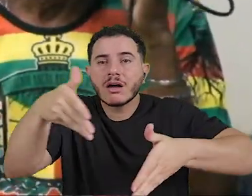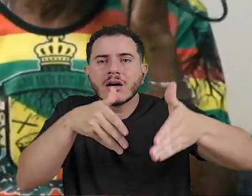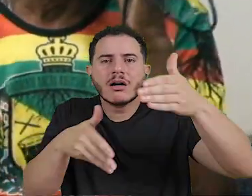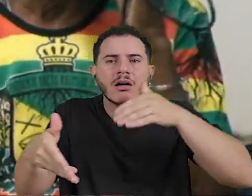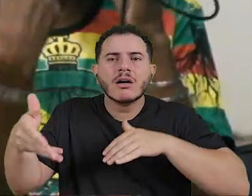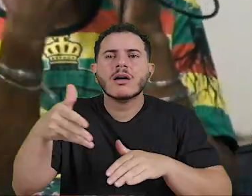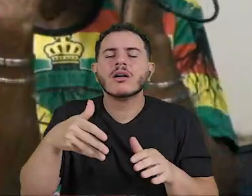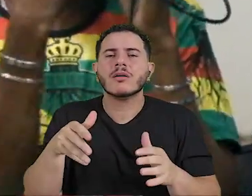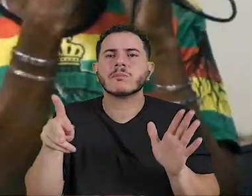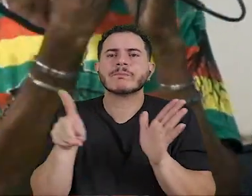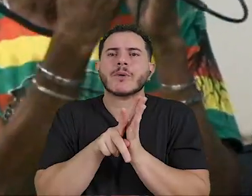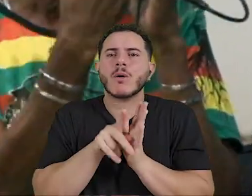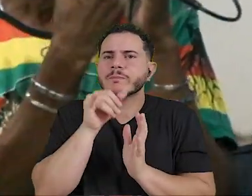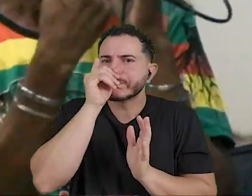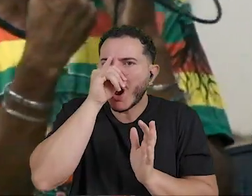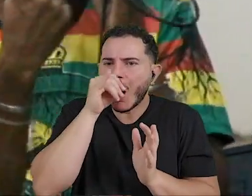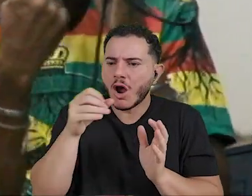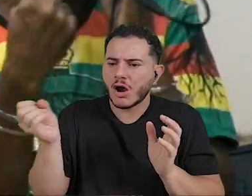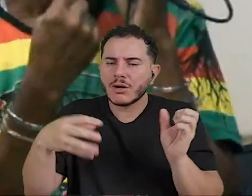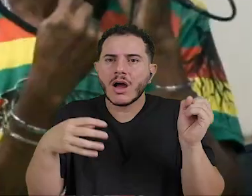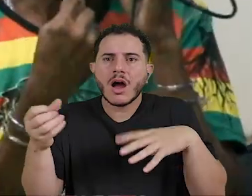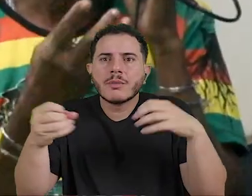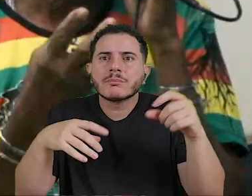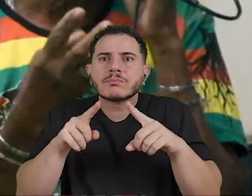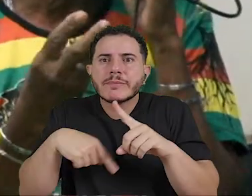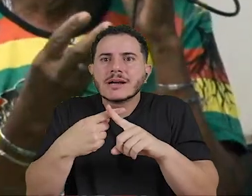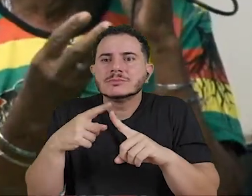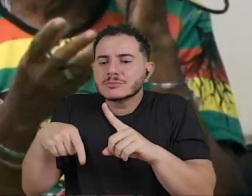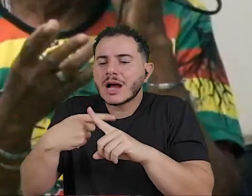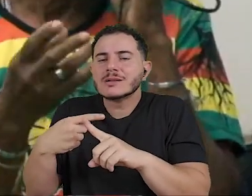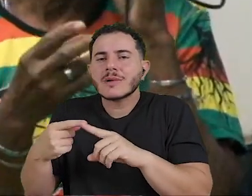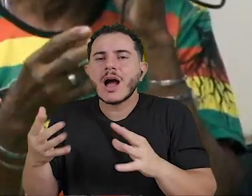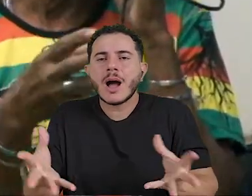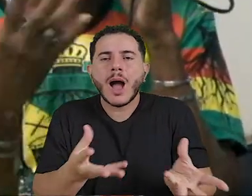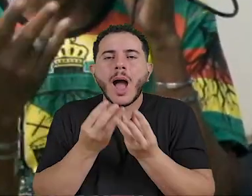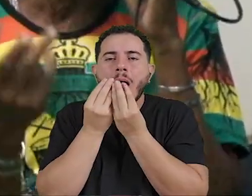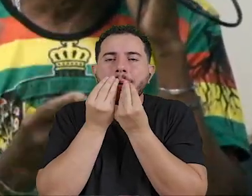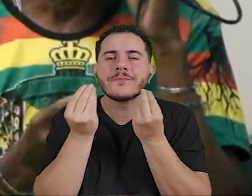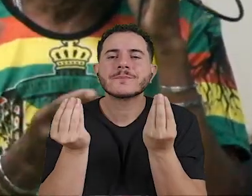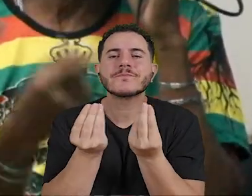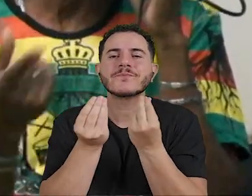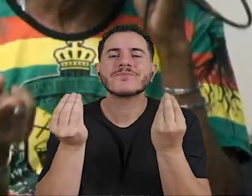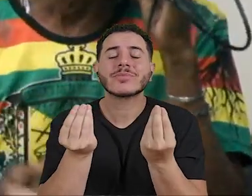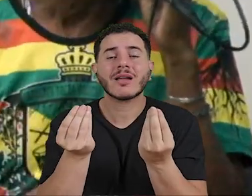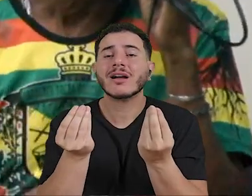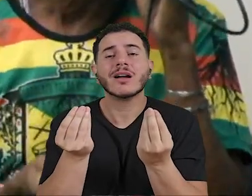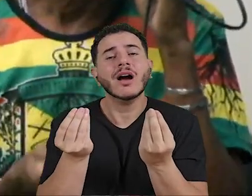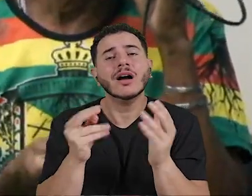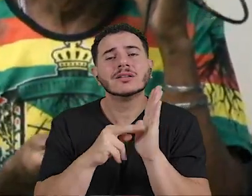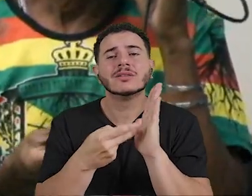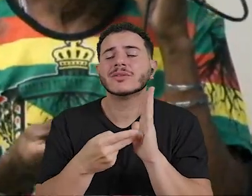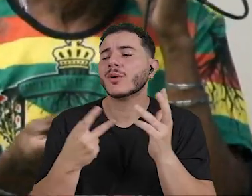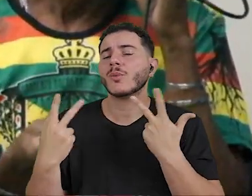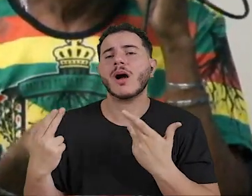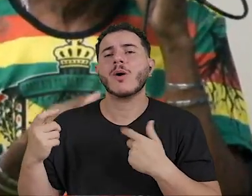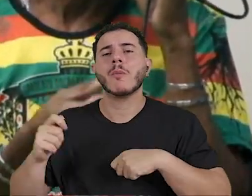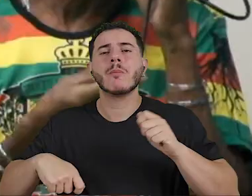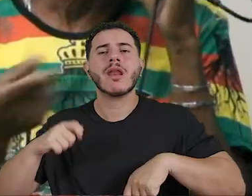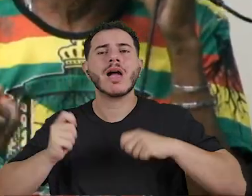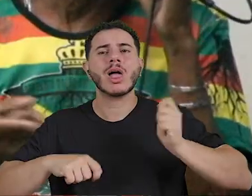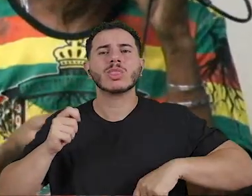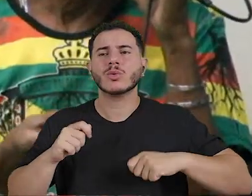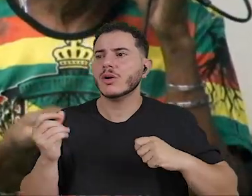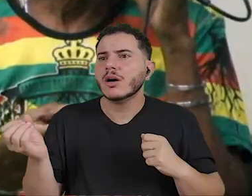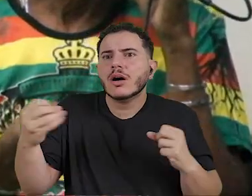Vai botar só um osso só na feijoada. Onde é que está o tocinho? Onde é que está o beijo? A chave. Né?